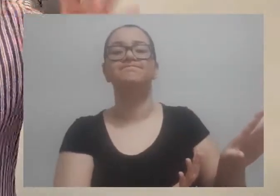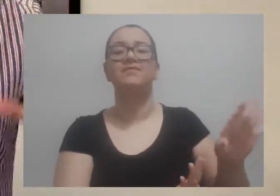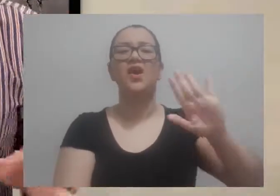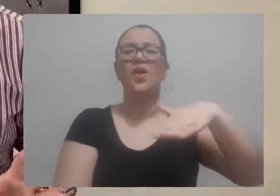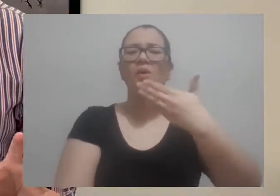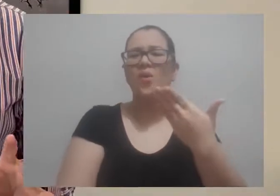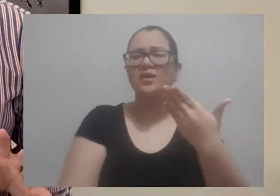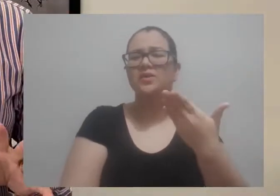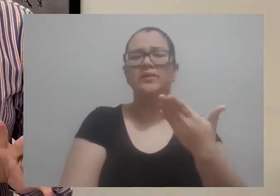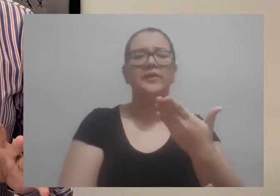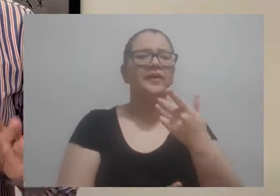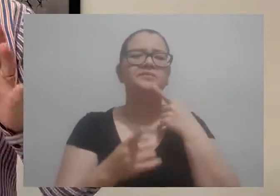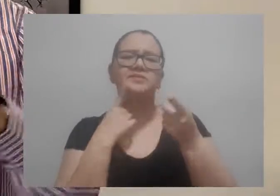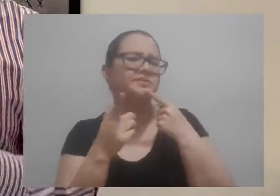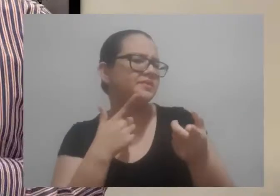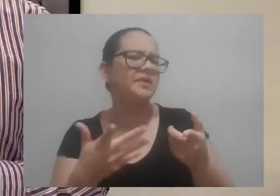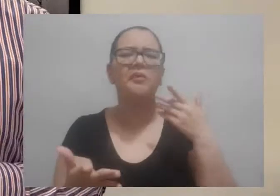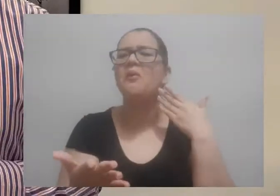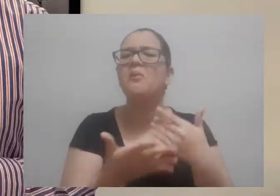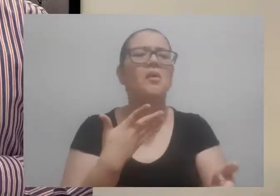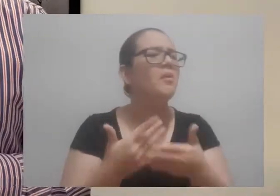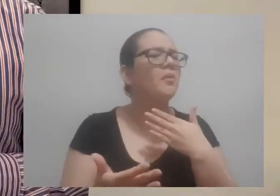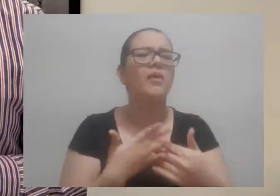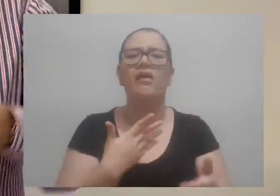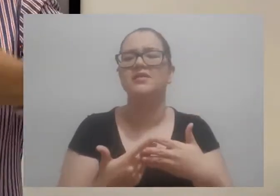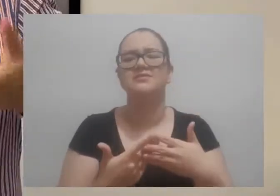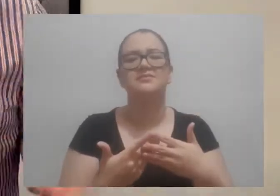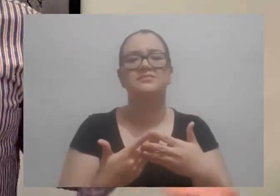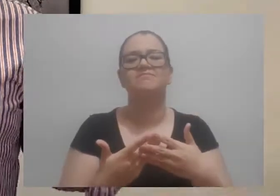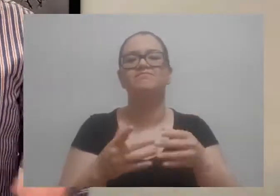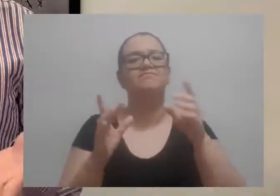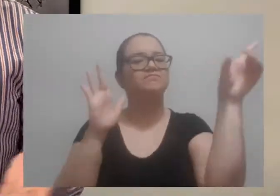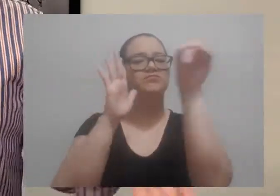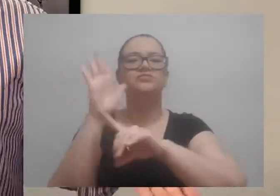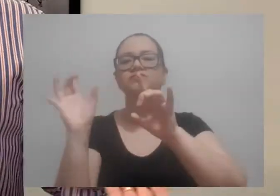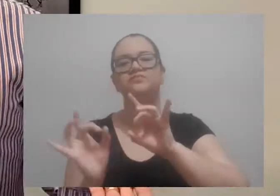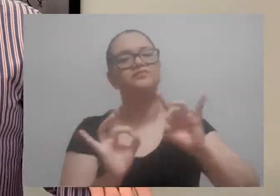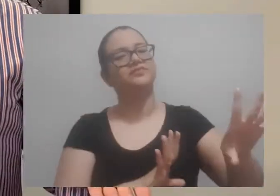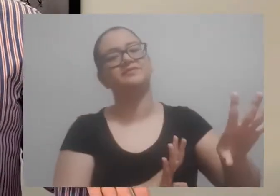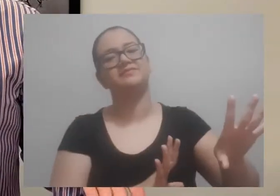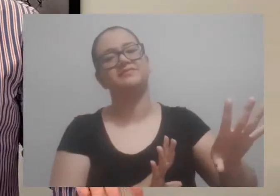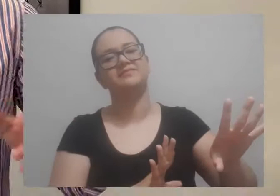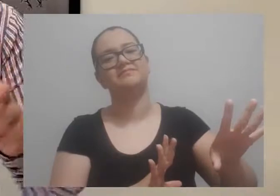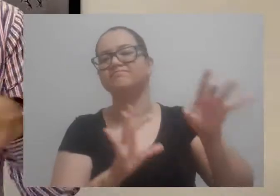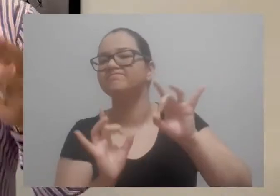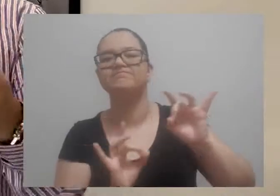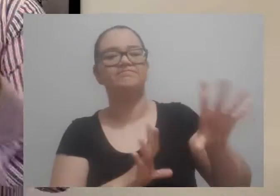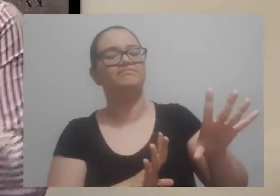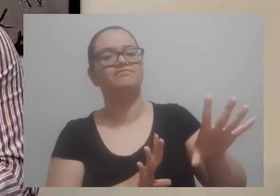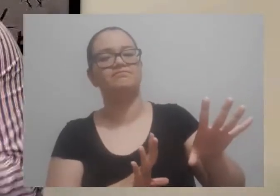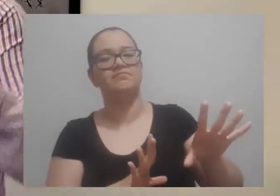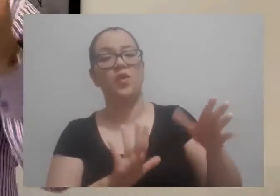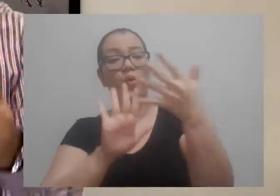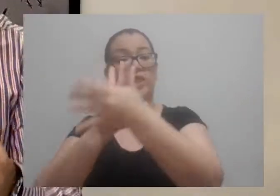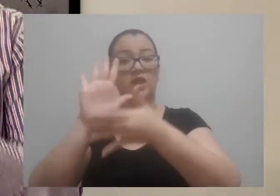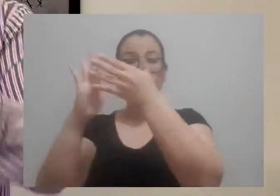qualquer situação. Abra mão. Abra mão. É o que o texto está nos ensinando. Mas existe uma